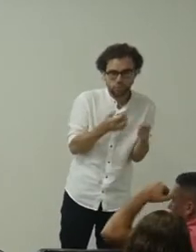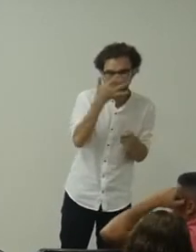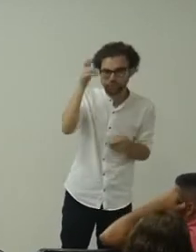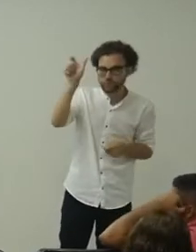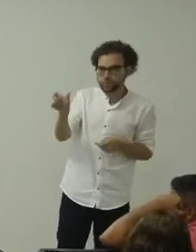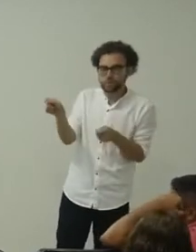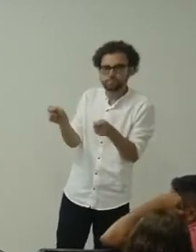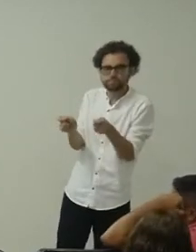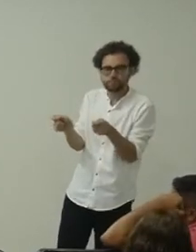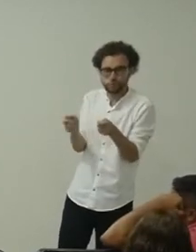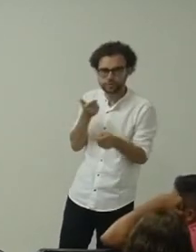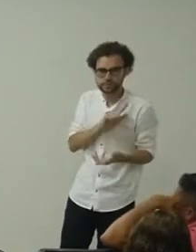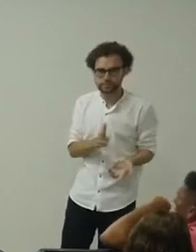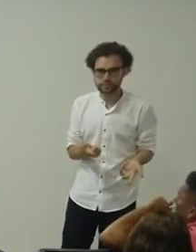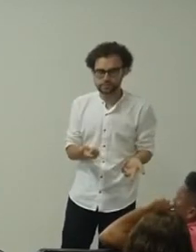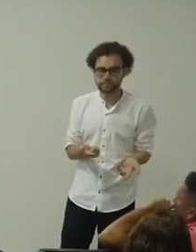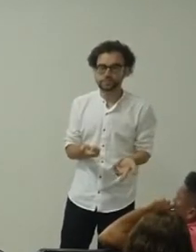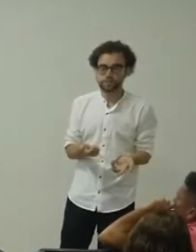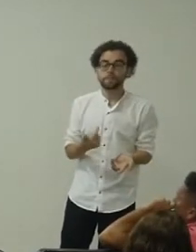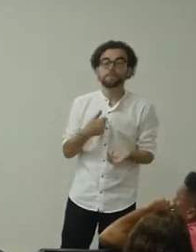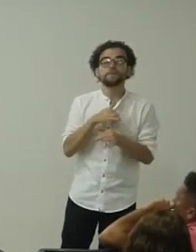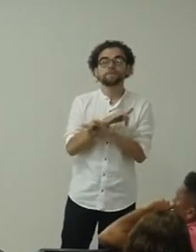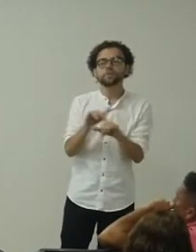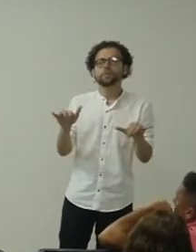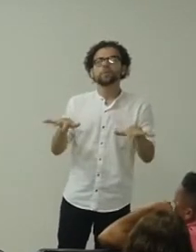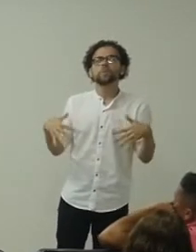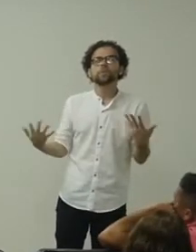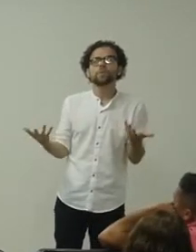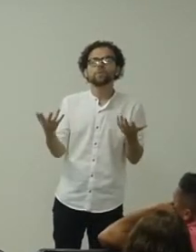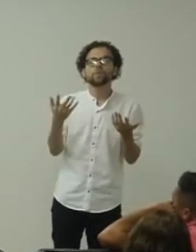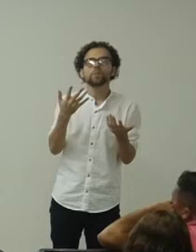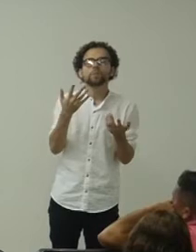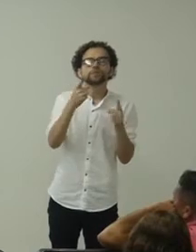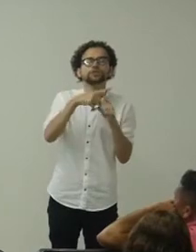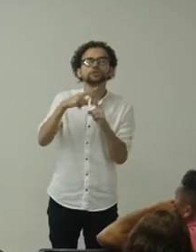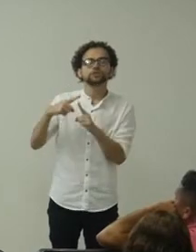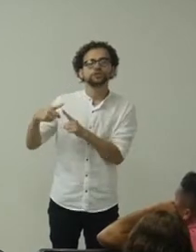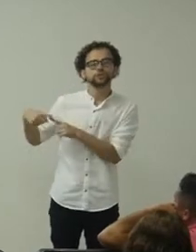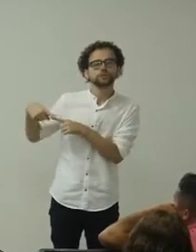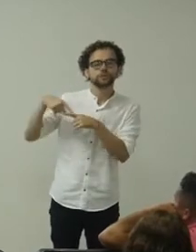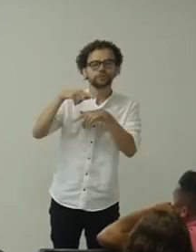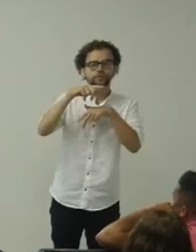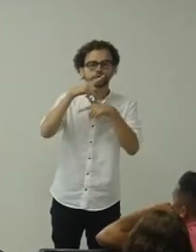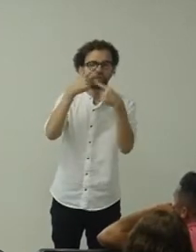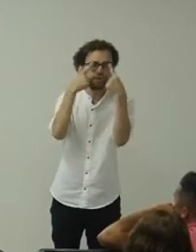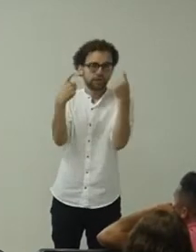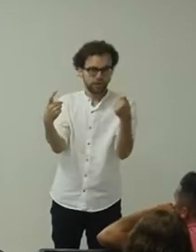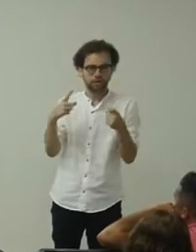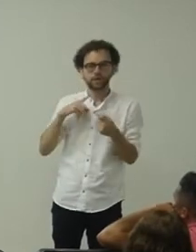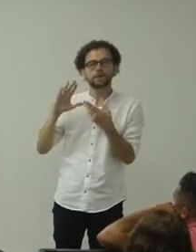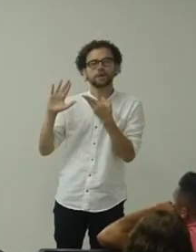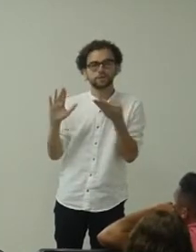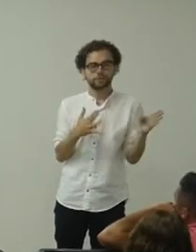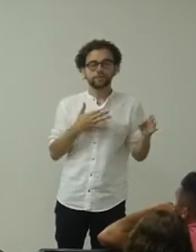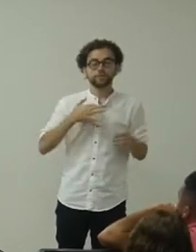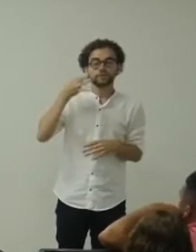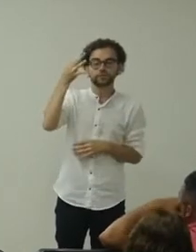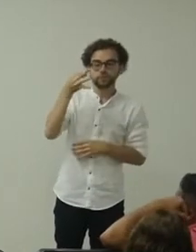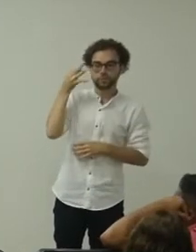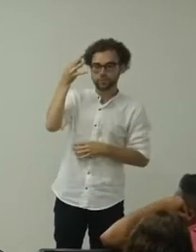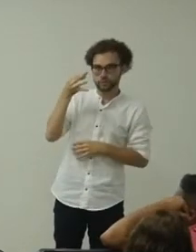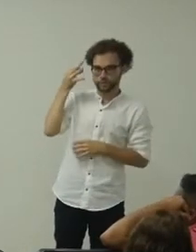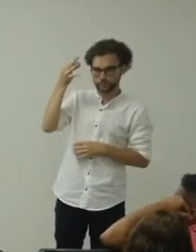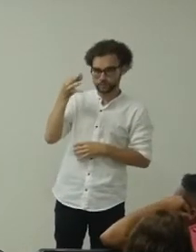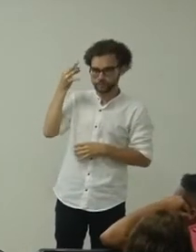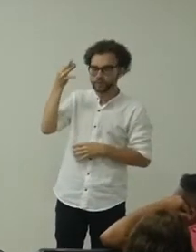outro? Bom, então eu estou falando que tipo de violência é essa? É o mesmo do próximo caso, que aí eu já vou para a teoria, eu vou